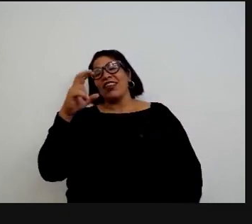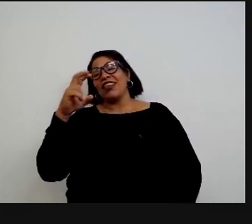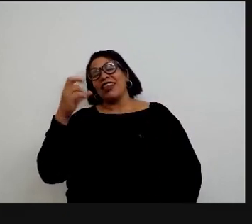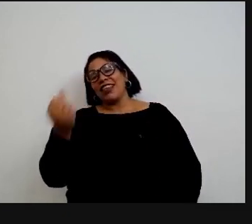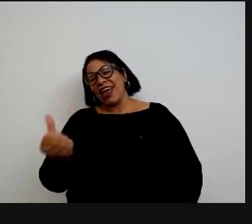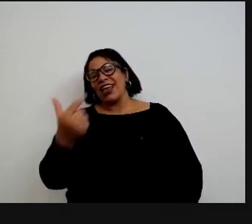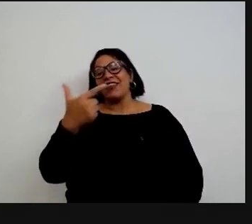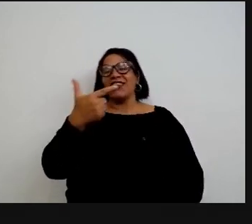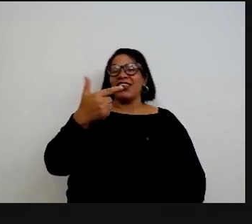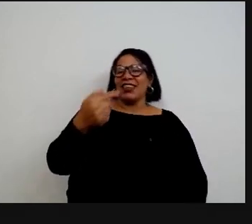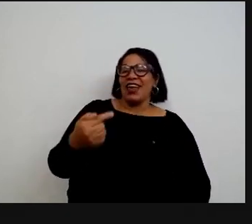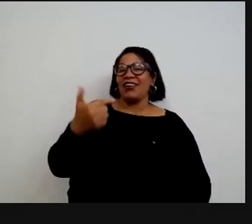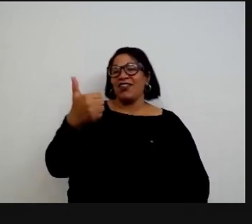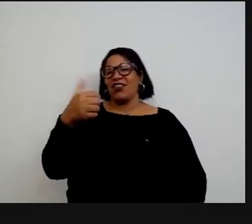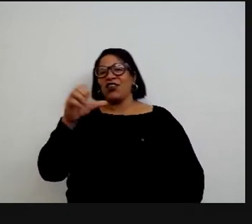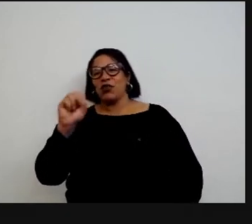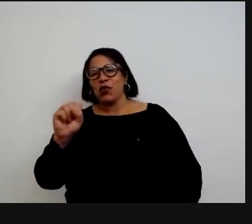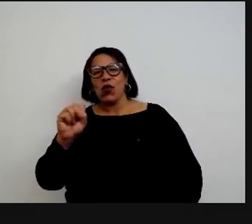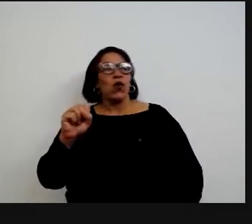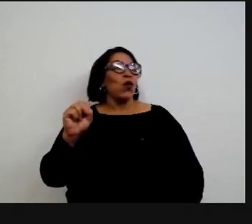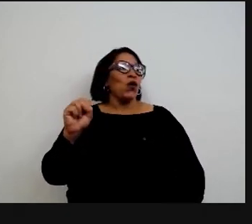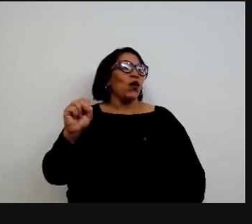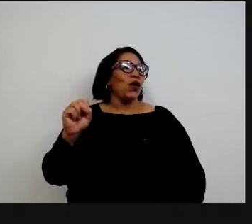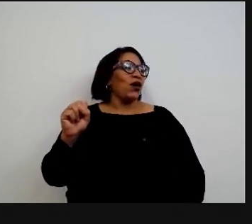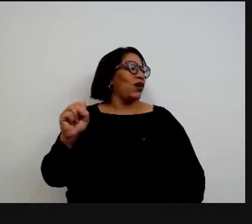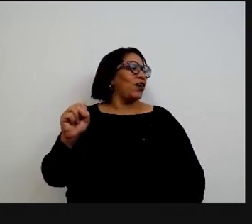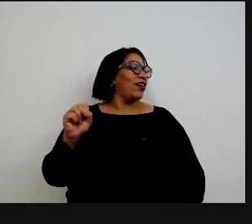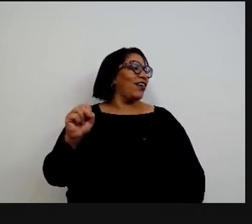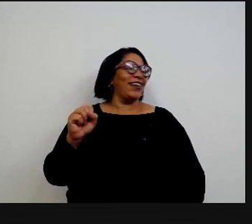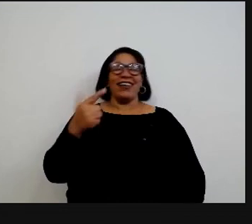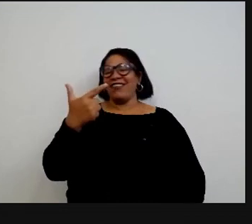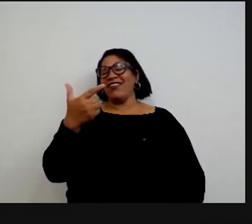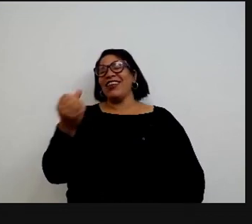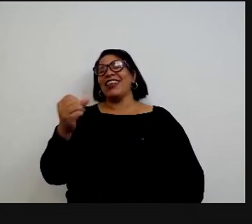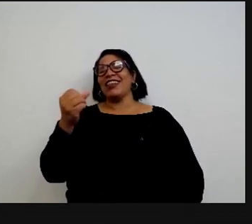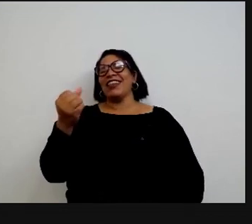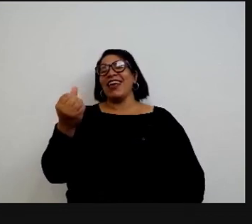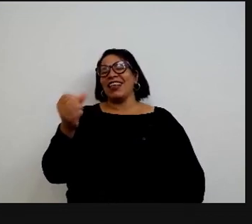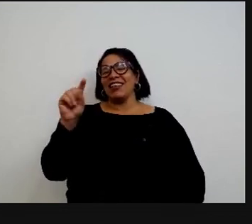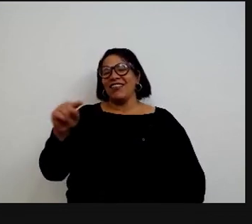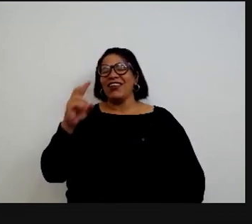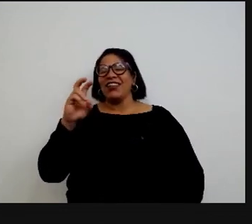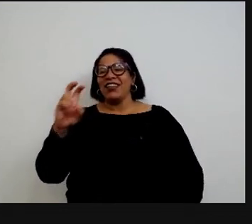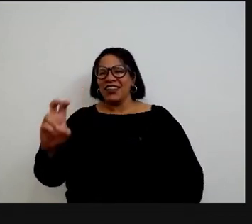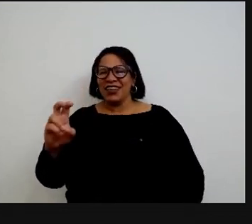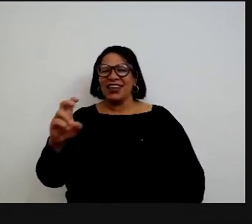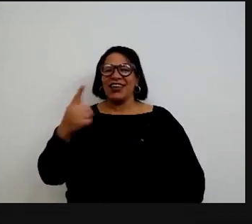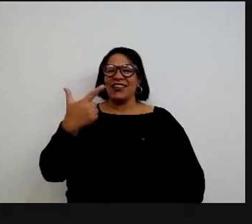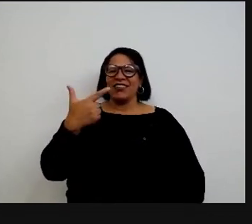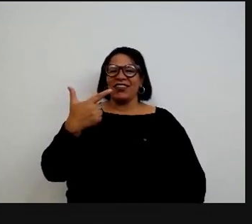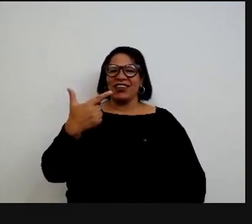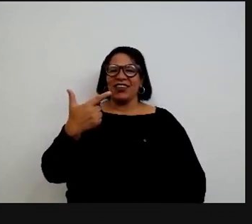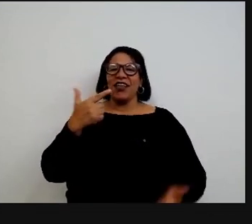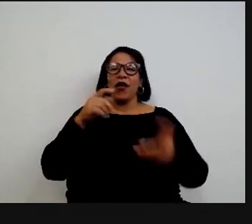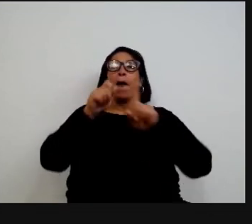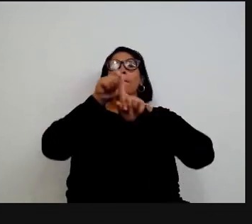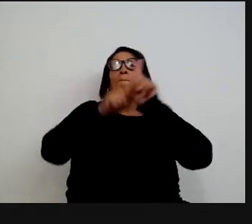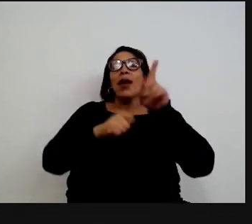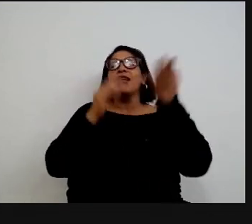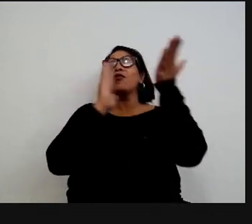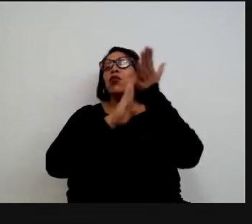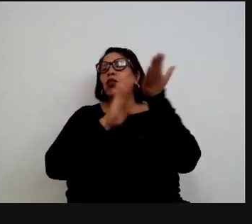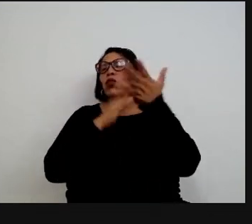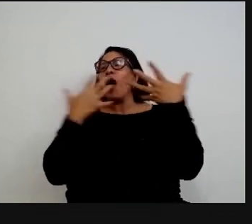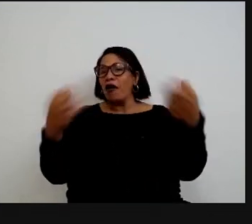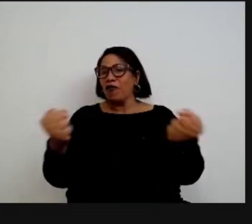né, de 27, 28, então a gente pode... Pode colocar um 26,5, 27,5. Tudo é aniversário. Mês, né? Como é? Mês de aniversário?